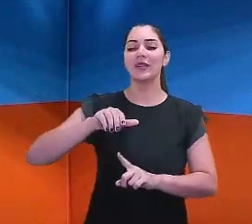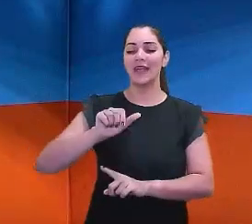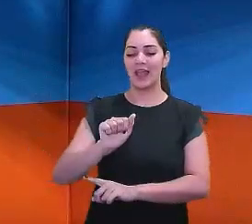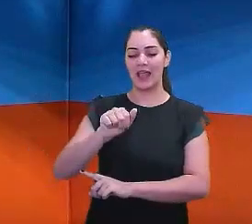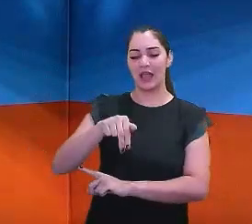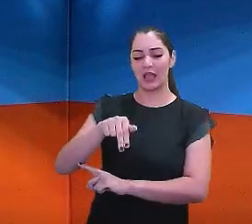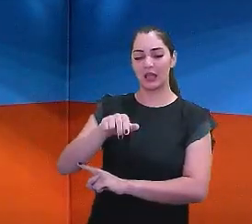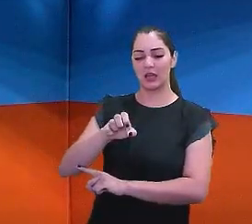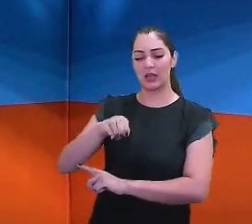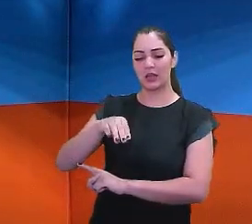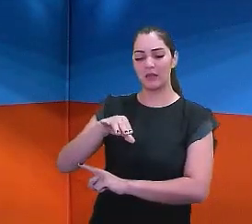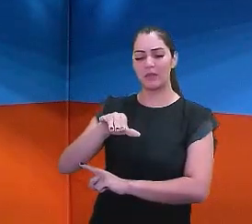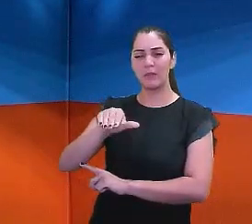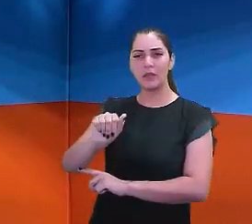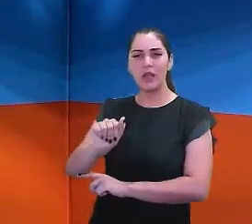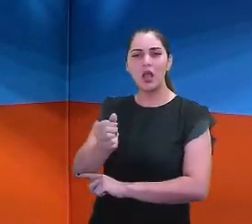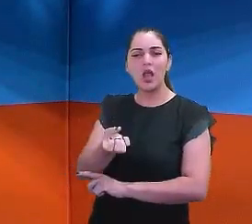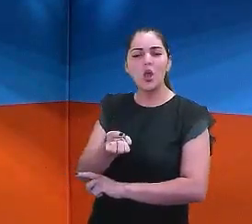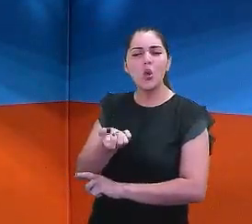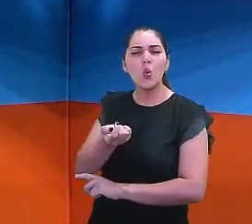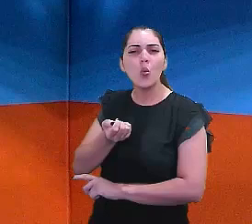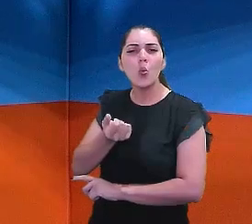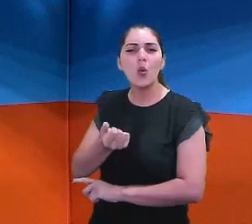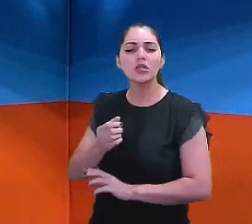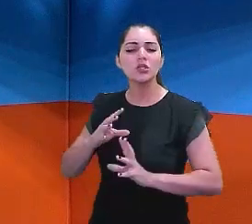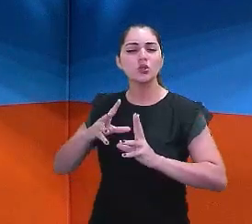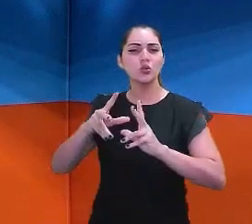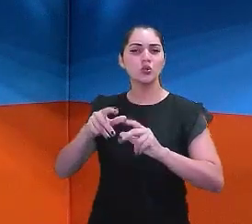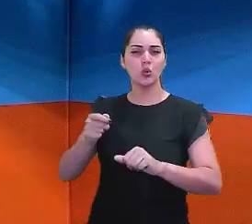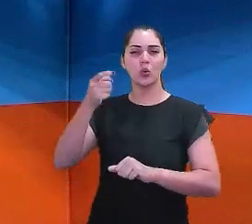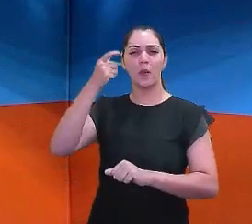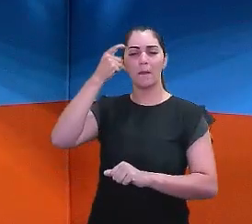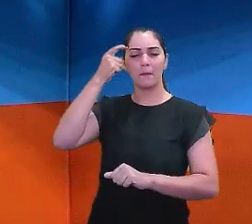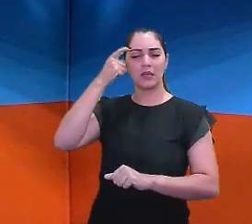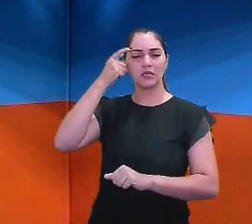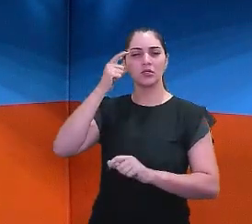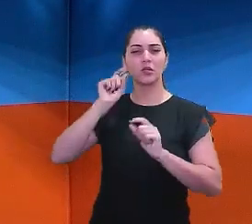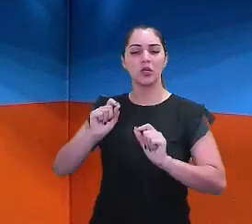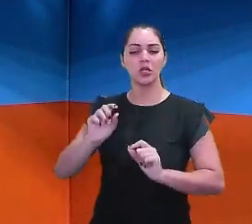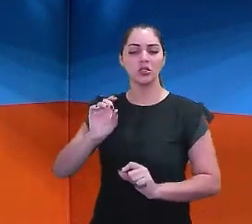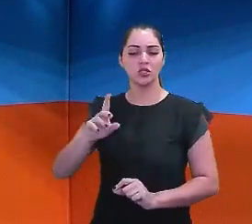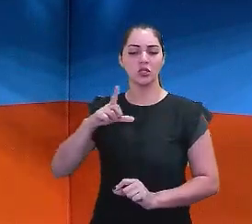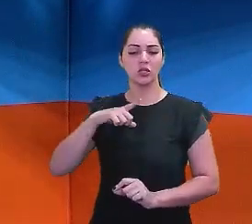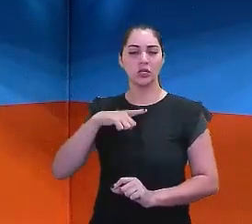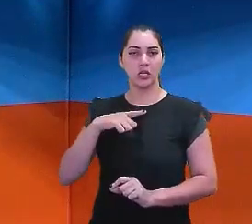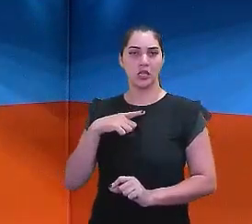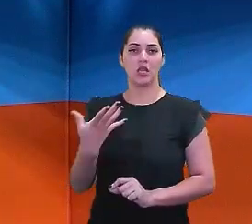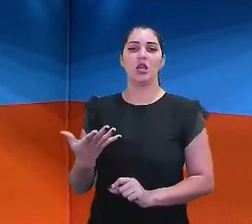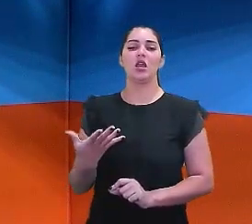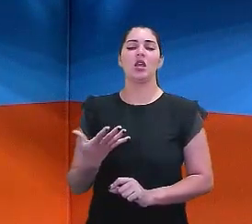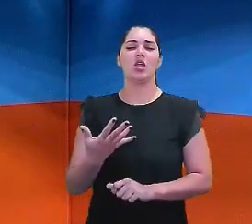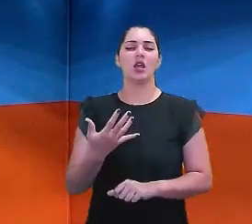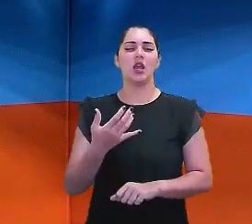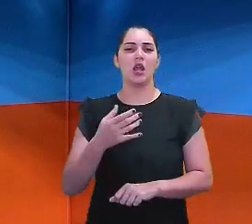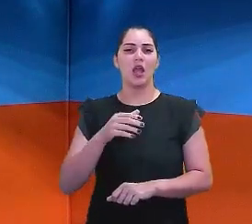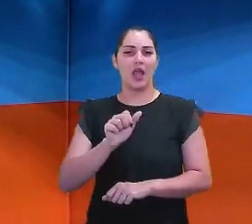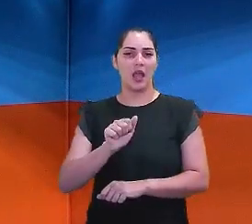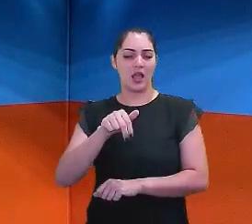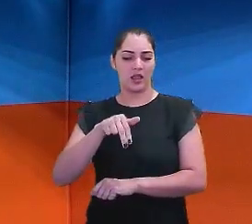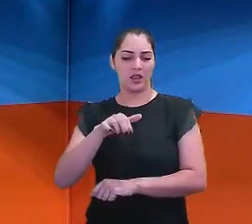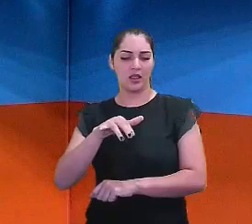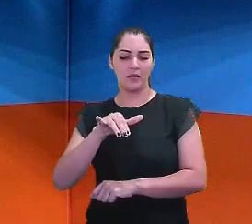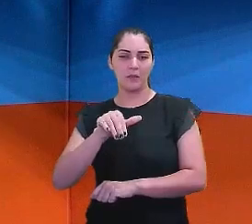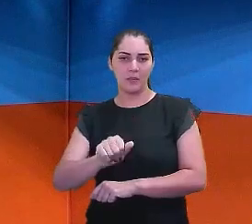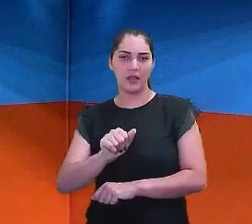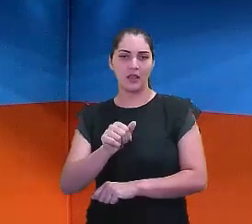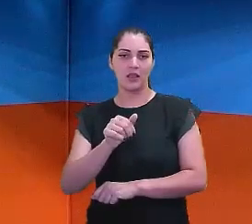comigo, por favor, produção, quase todo mundo pensa que só existe um tipo de anemia, que é essa anemia aqui, a anemia ferropriva, né? Que é